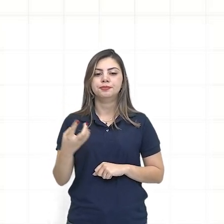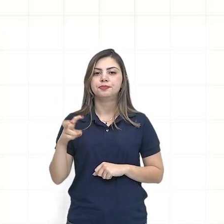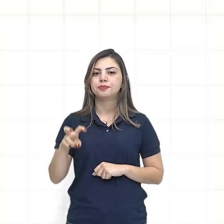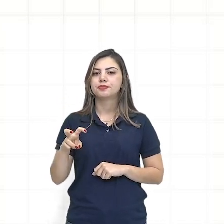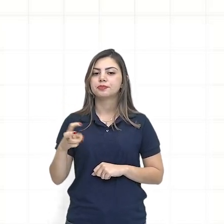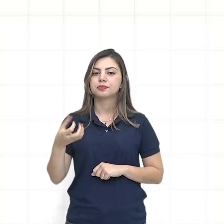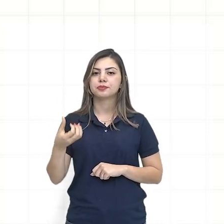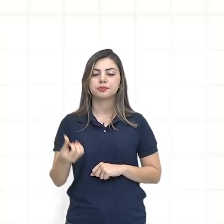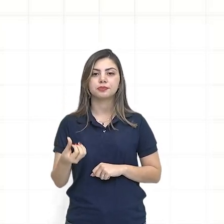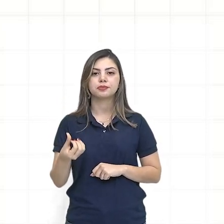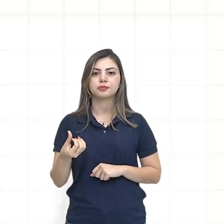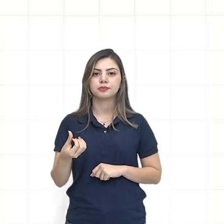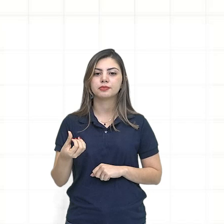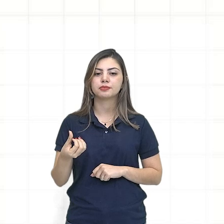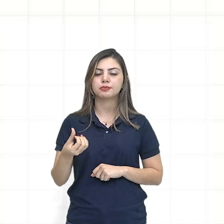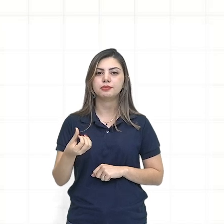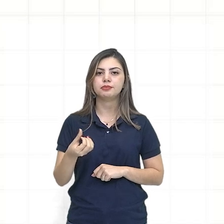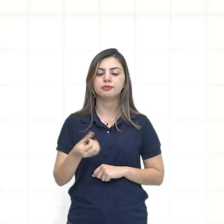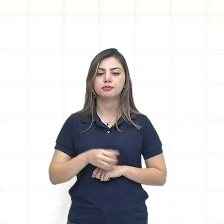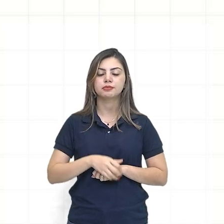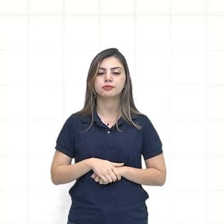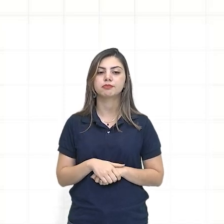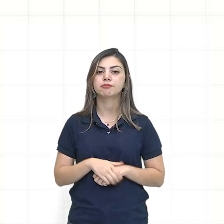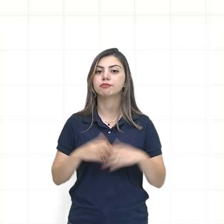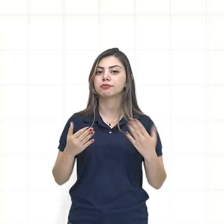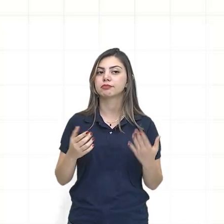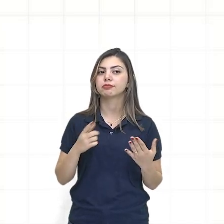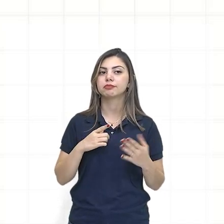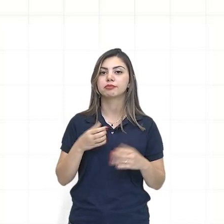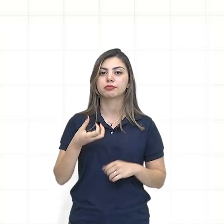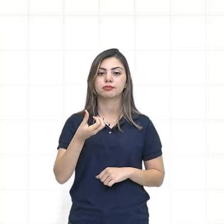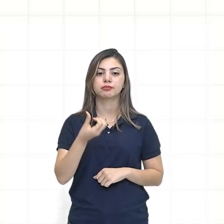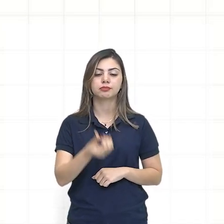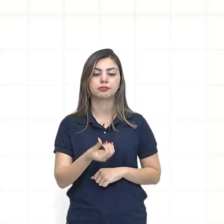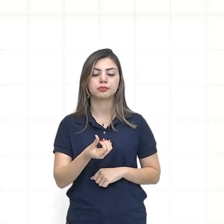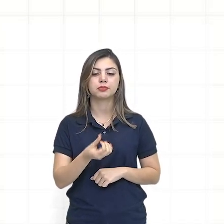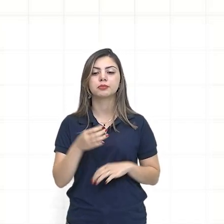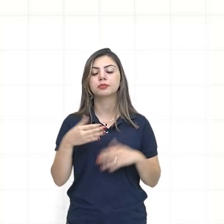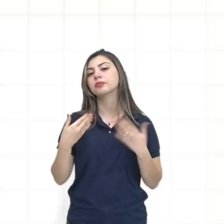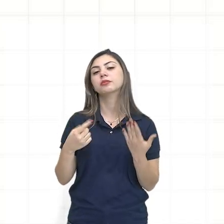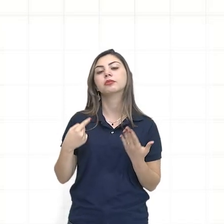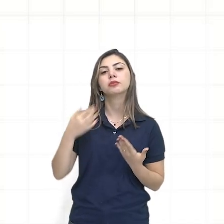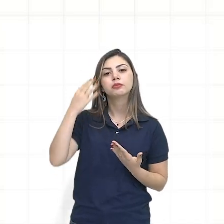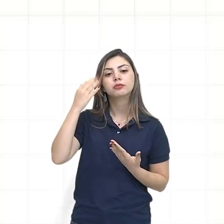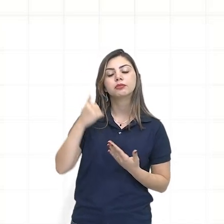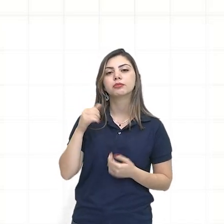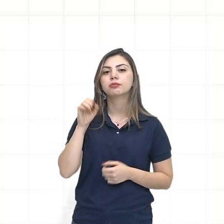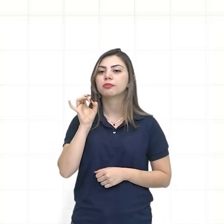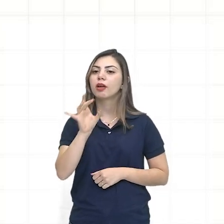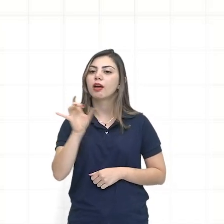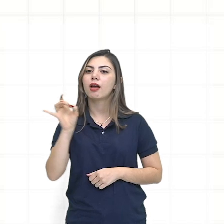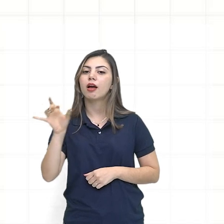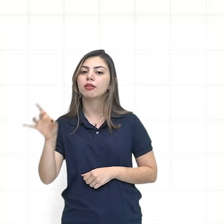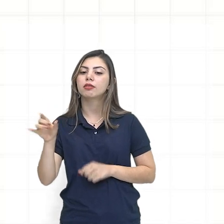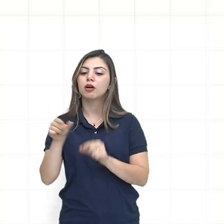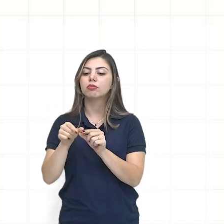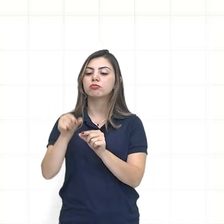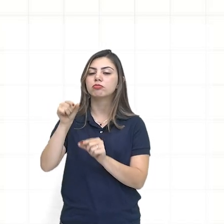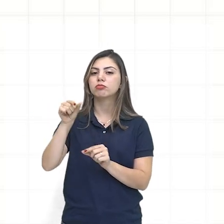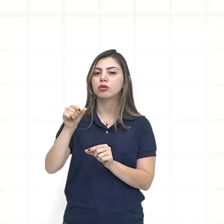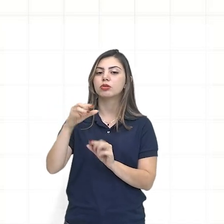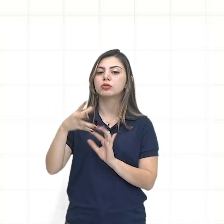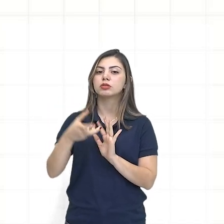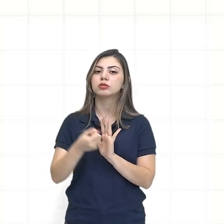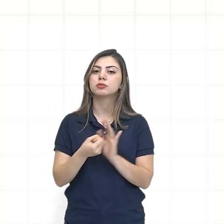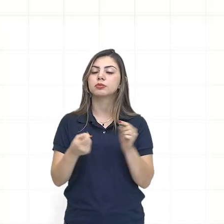4, 5, 6, né? Então nós temos 6 bastões. E sabemos que cada bastão aqui vale